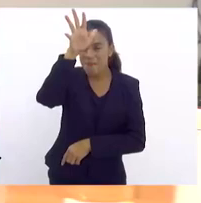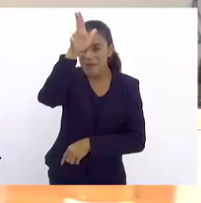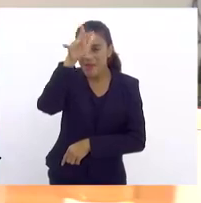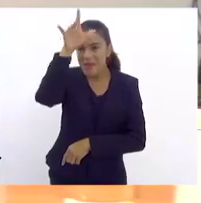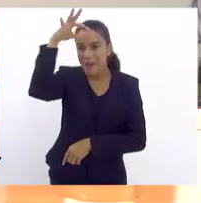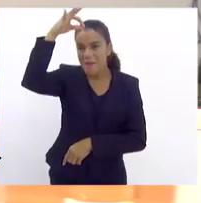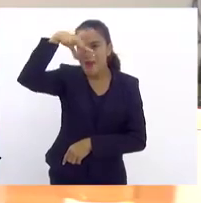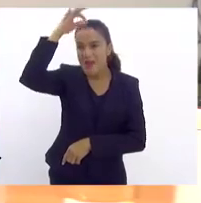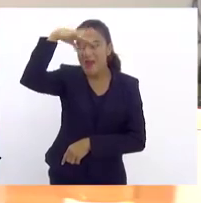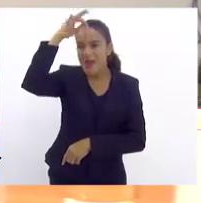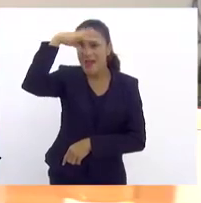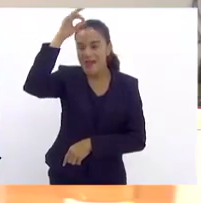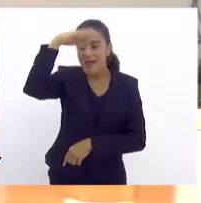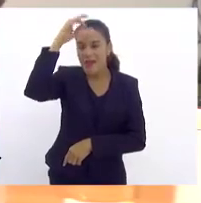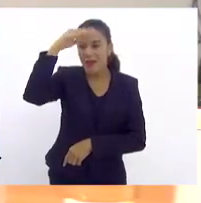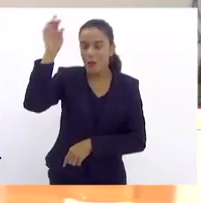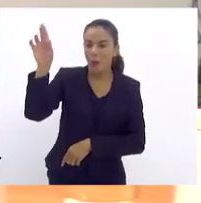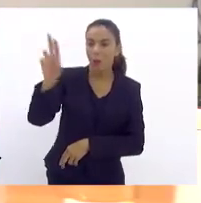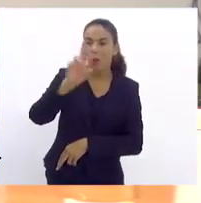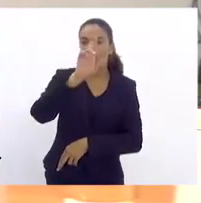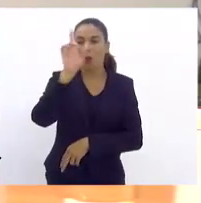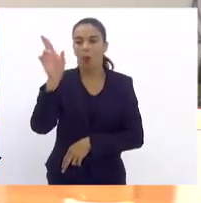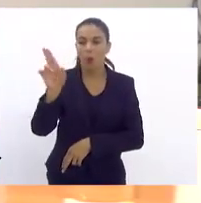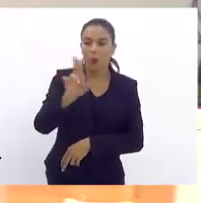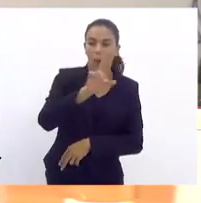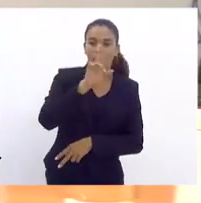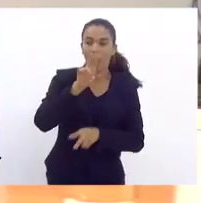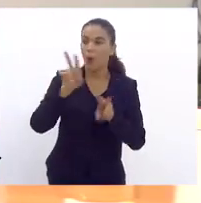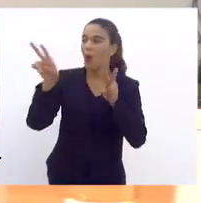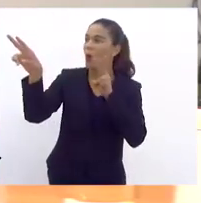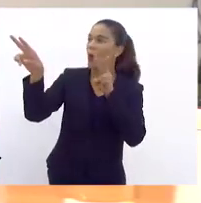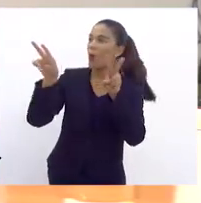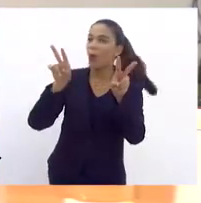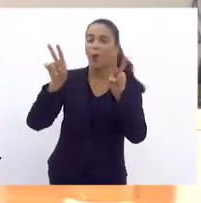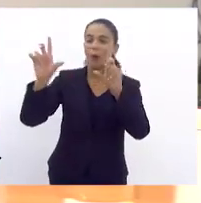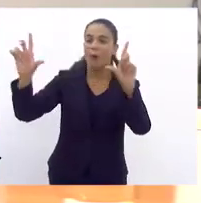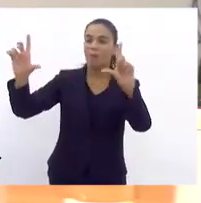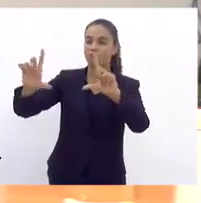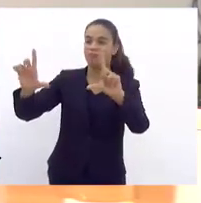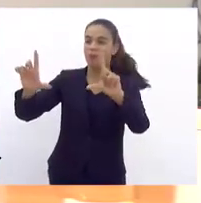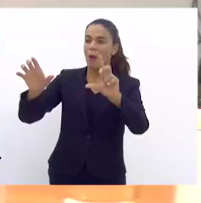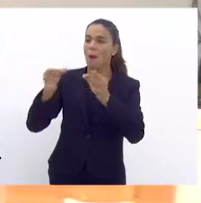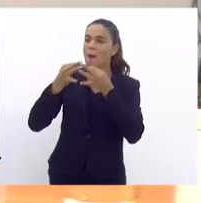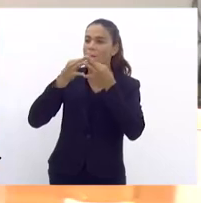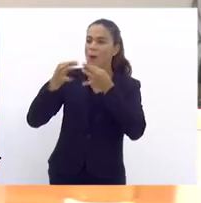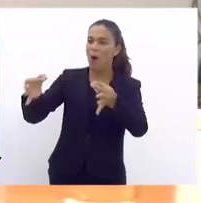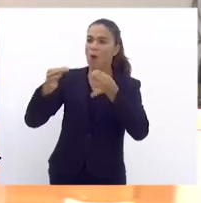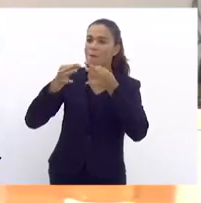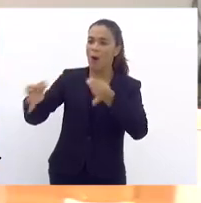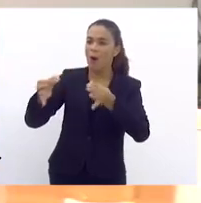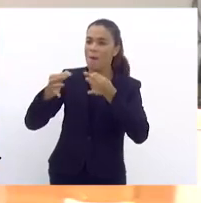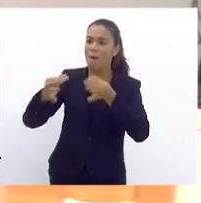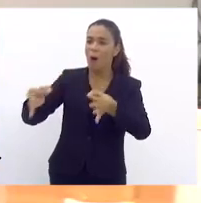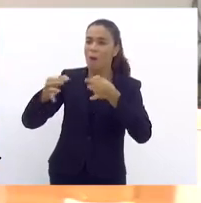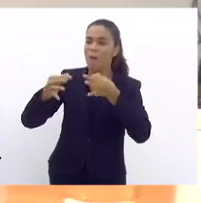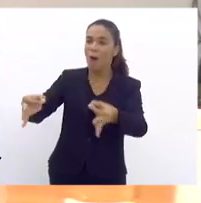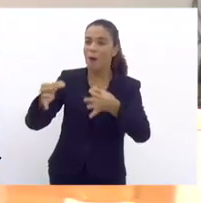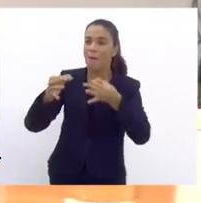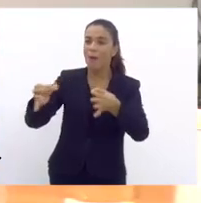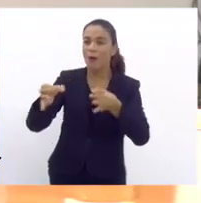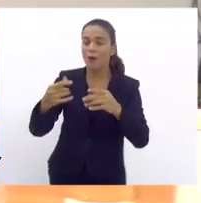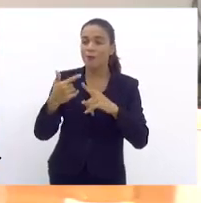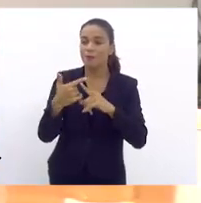olhando virada para o para caixa de som porque eles a tendência né